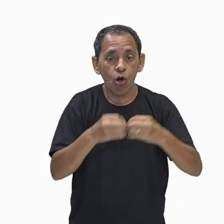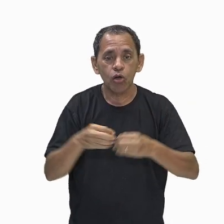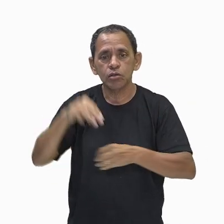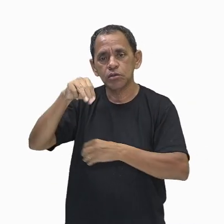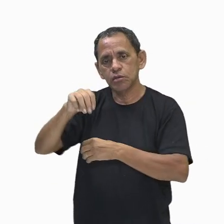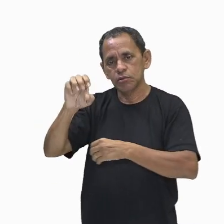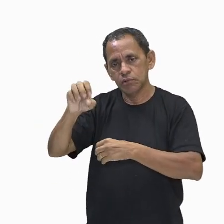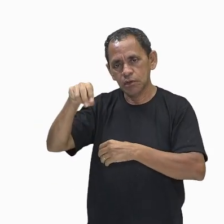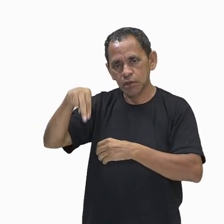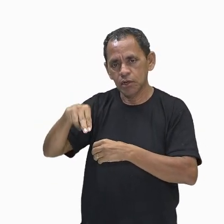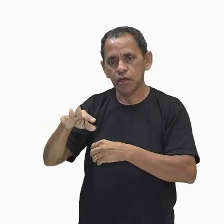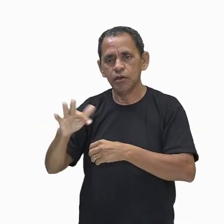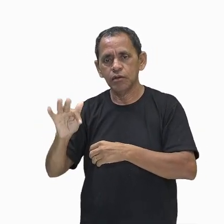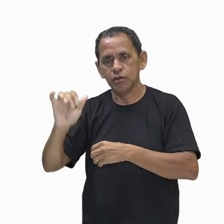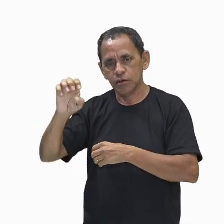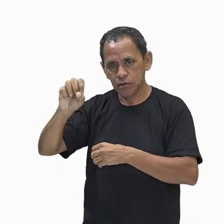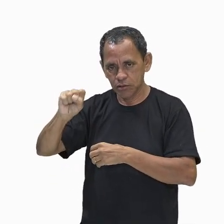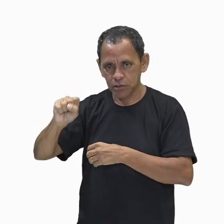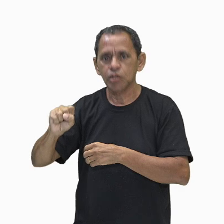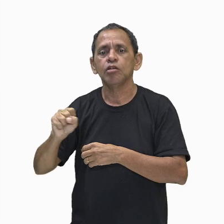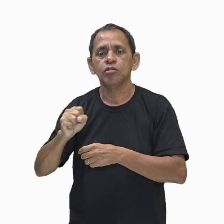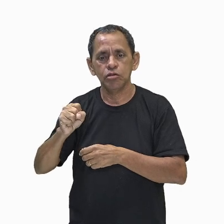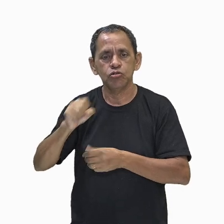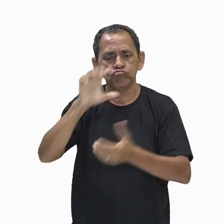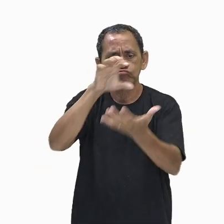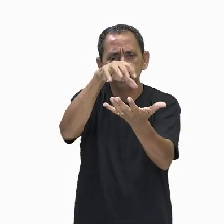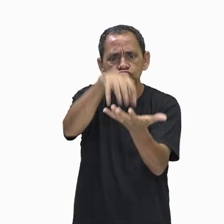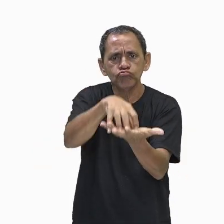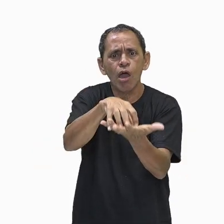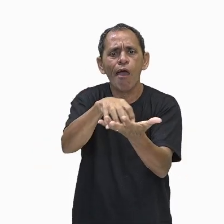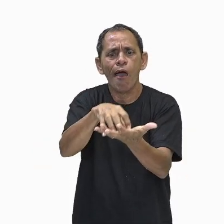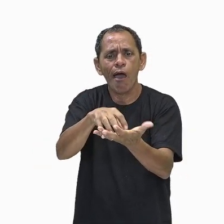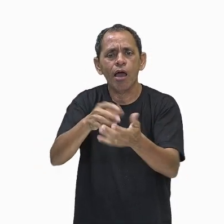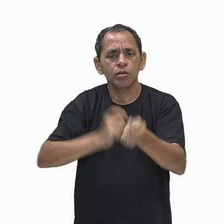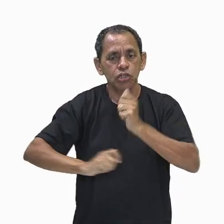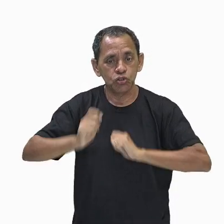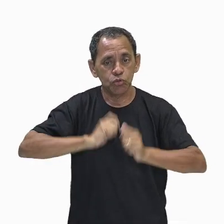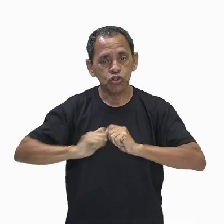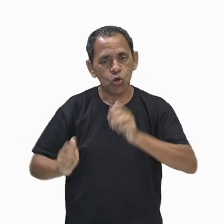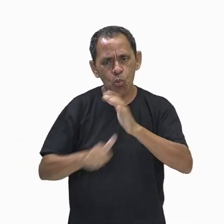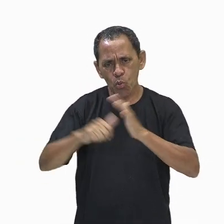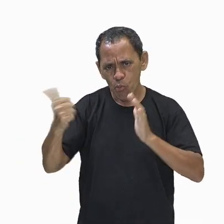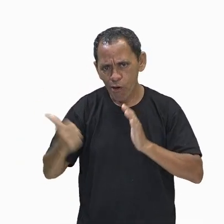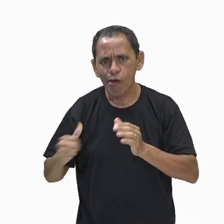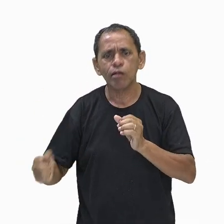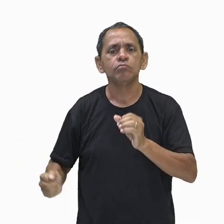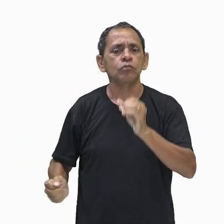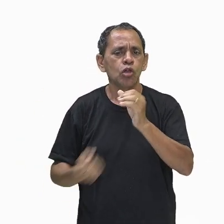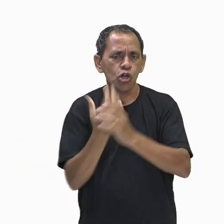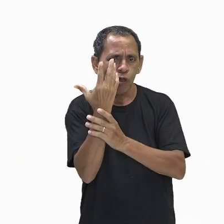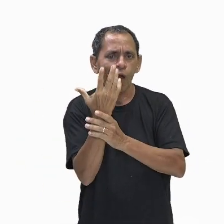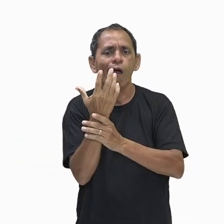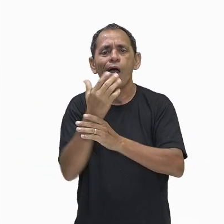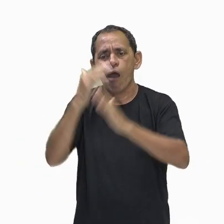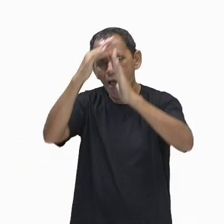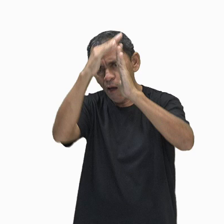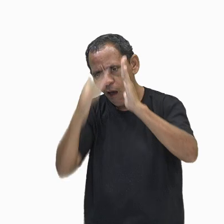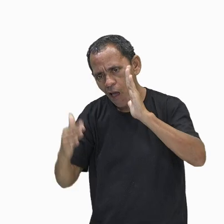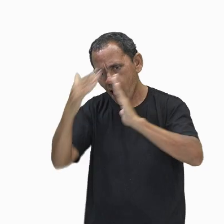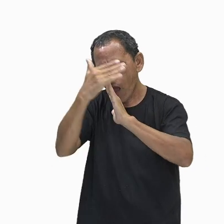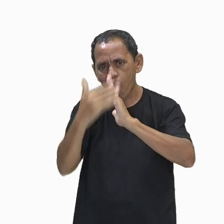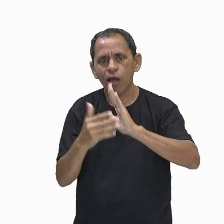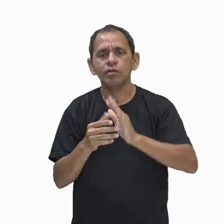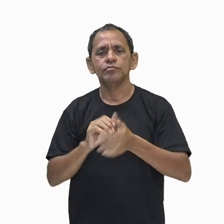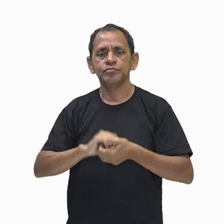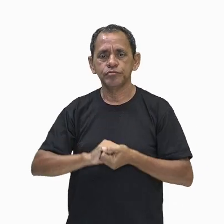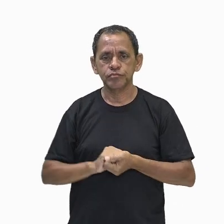Mênfis, o centro administrativo do Egito nessa época. O primeiro a criar então uma pirâmide foi o de Djoser ou de Djeser e seu